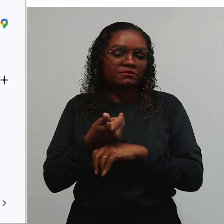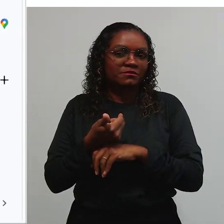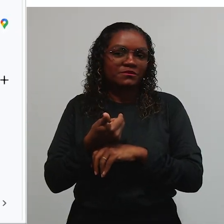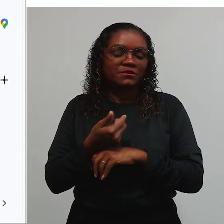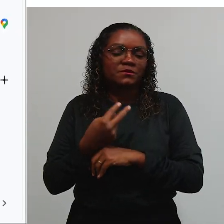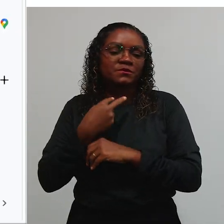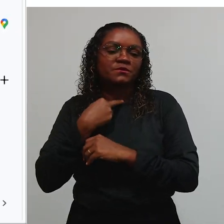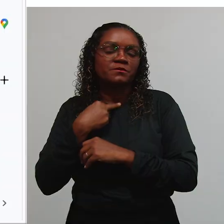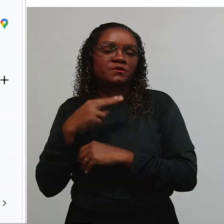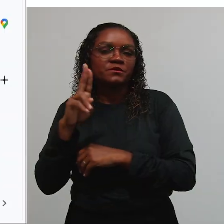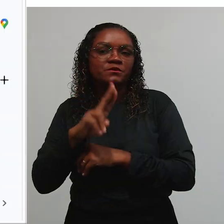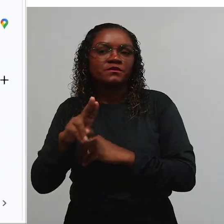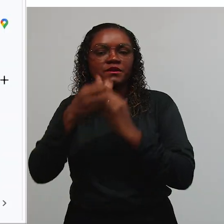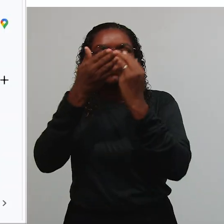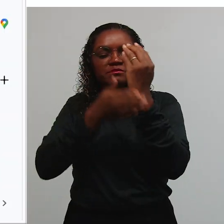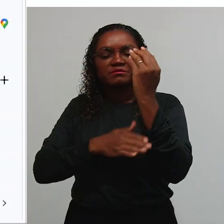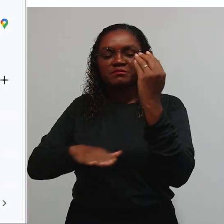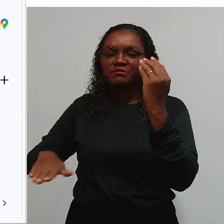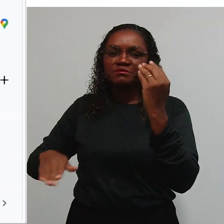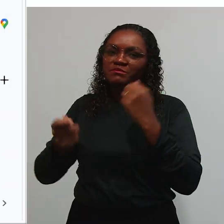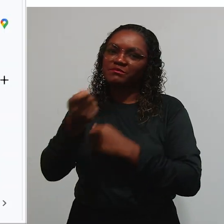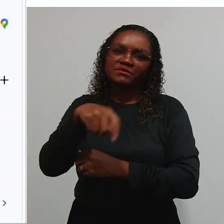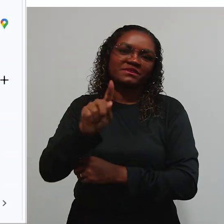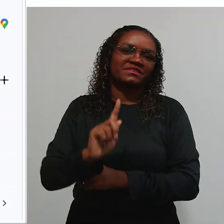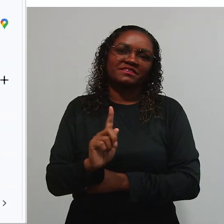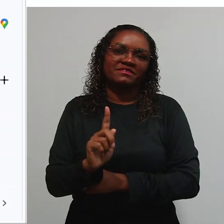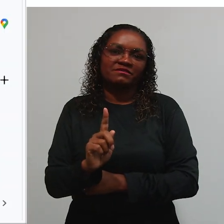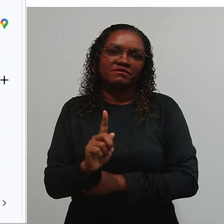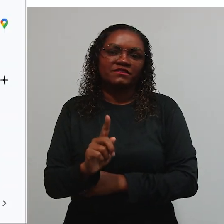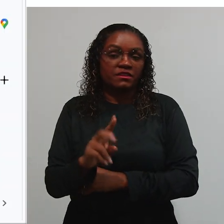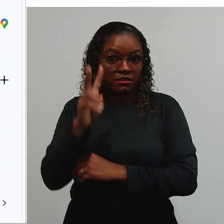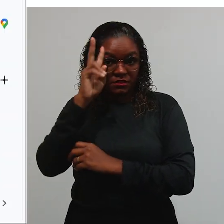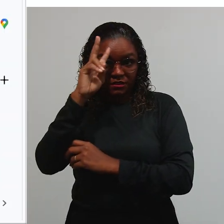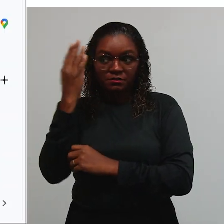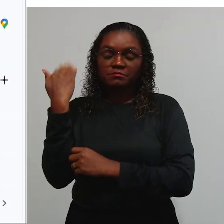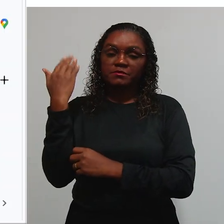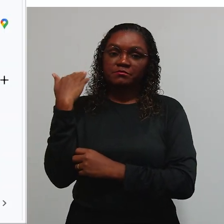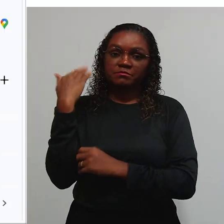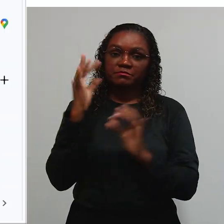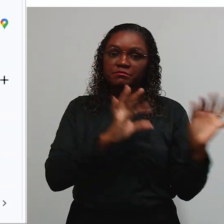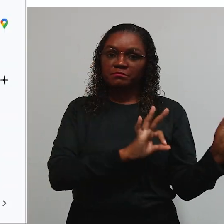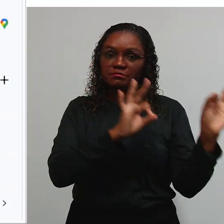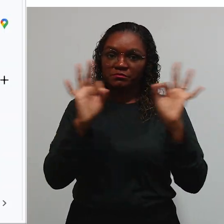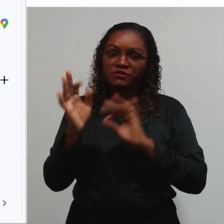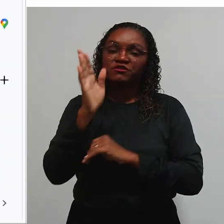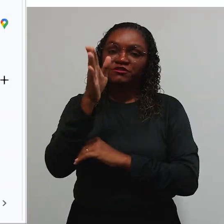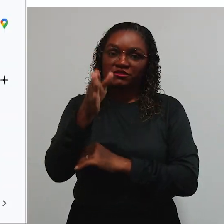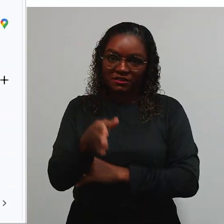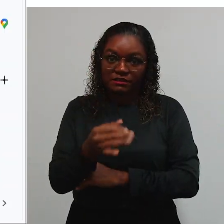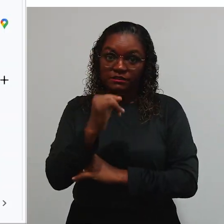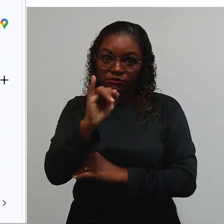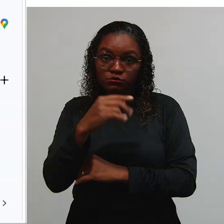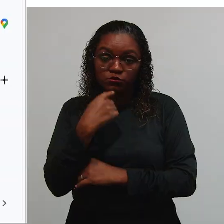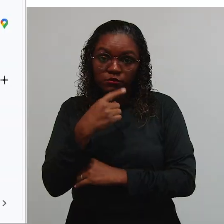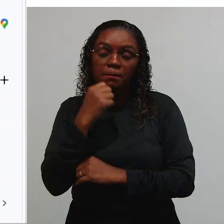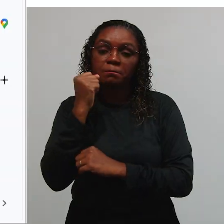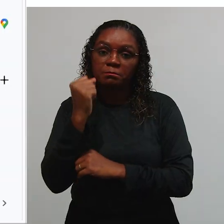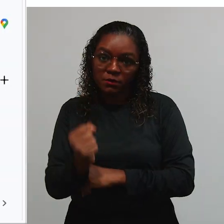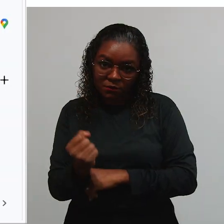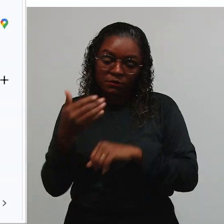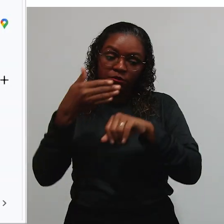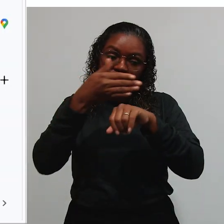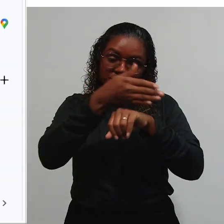distancio da proposta de plano cartesiano. Então, lembrando, isso já foi tratado em episódios anteriores, se você está na dúvida, volte lá e